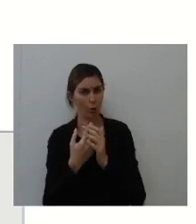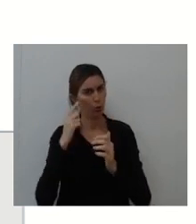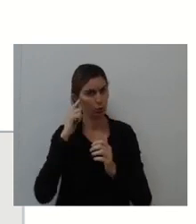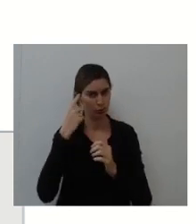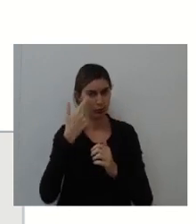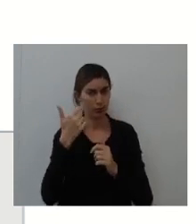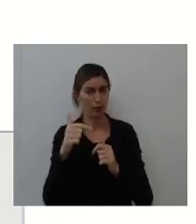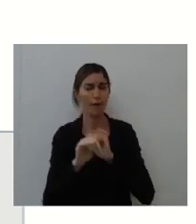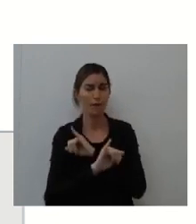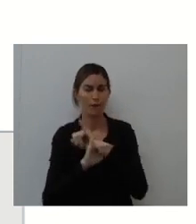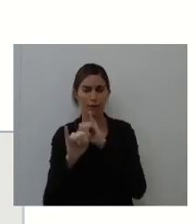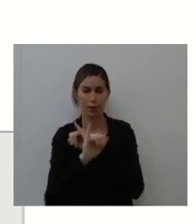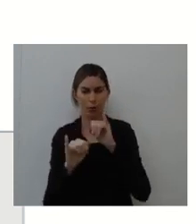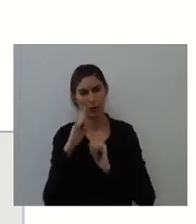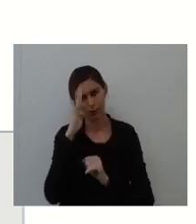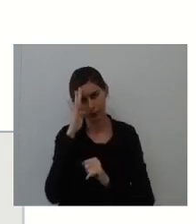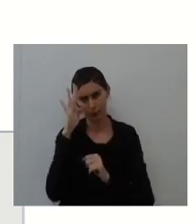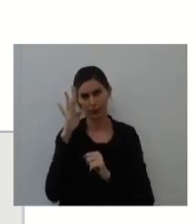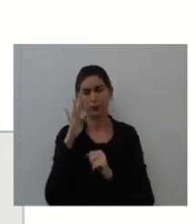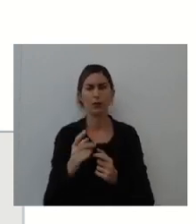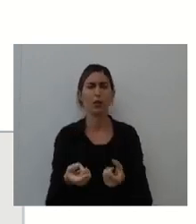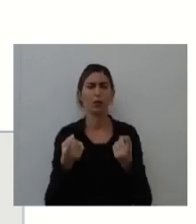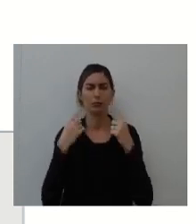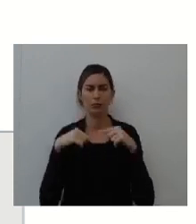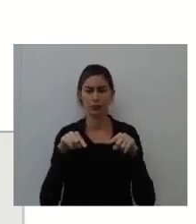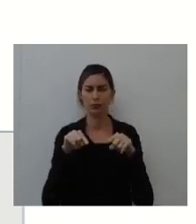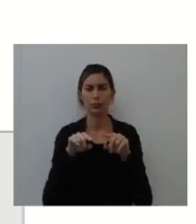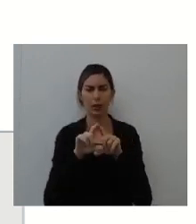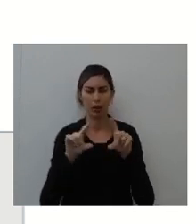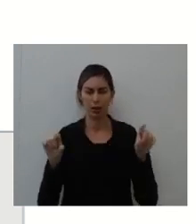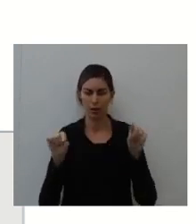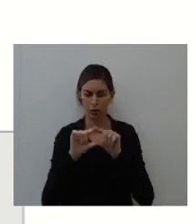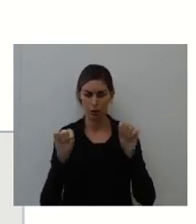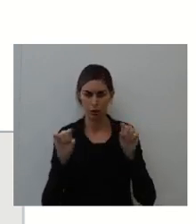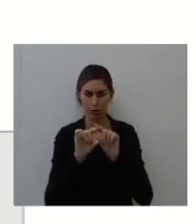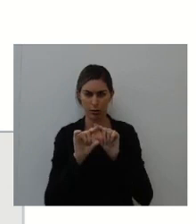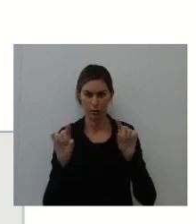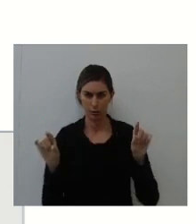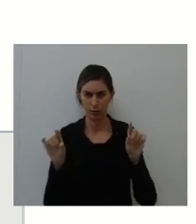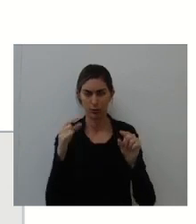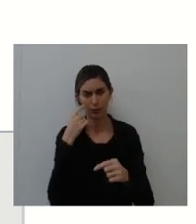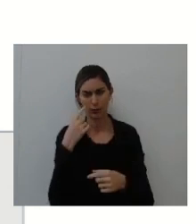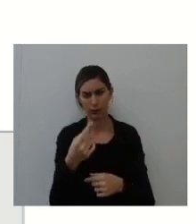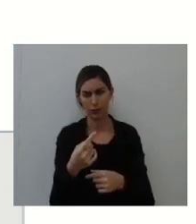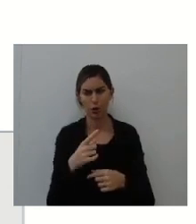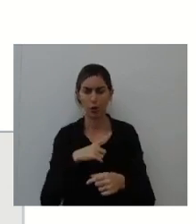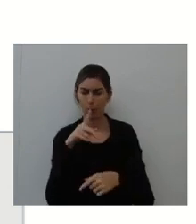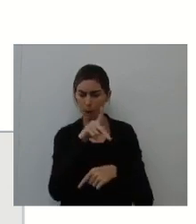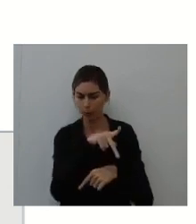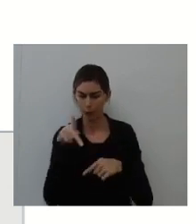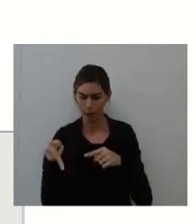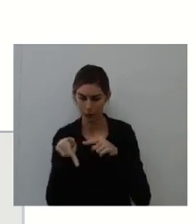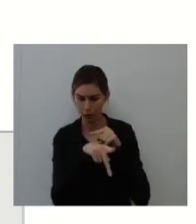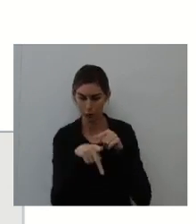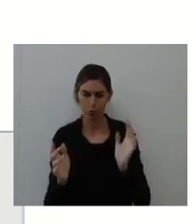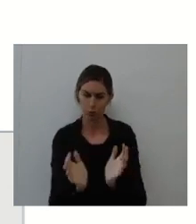aí. As informações principais dão conta na legenda, certo? Que a gente acabou de ver. Era um professor, mais um grupo de 10